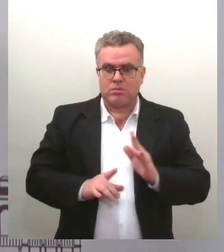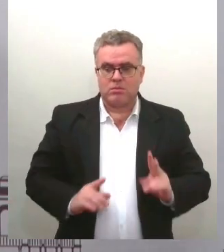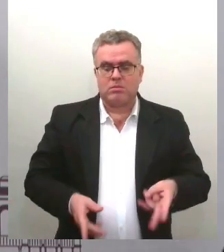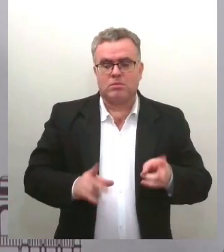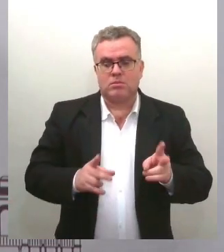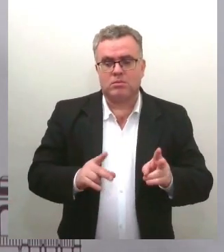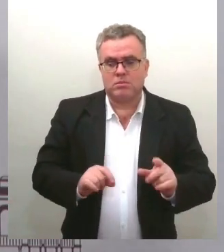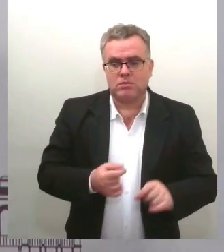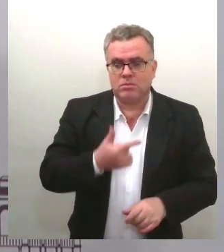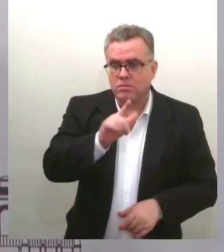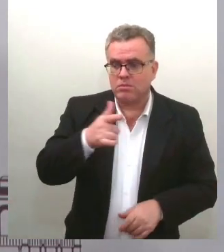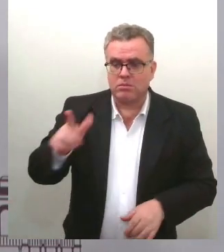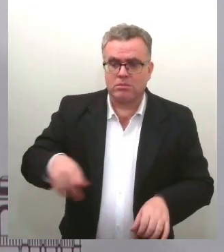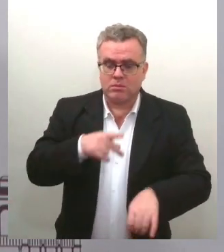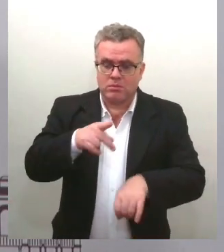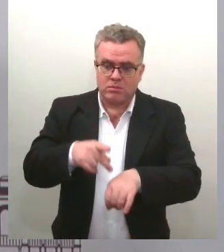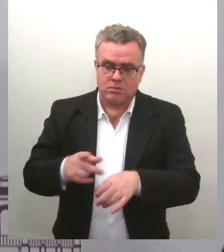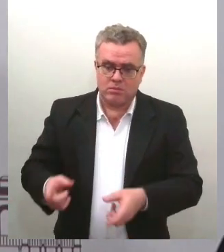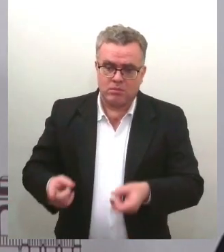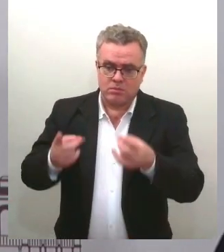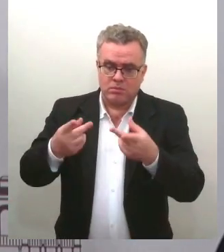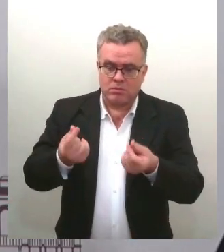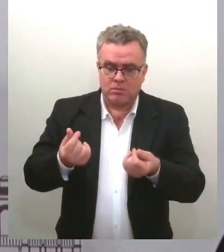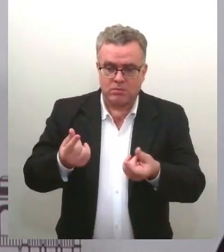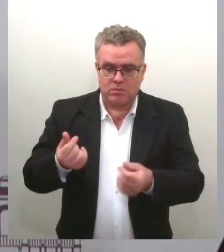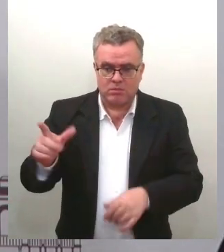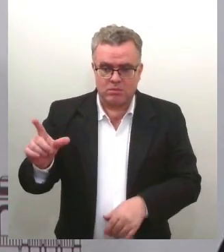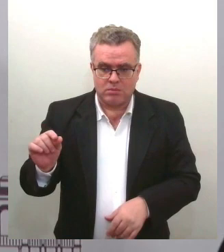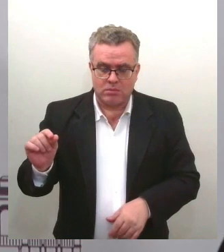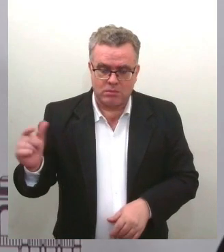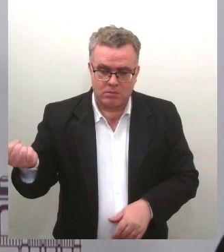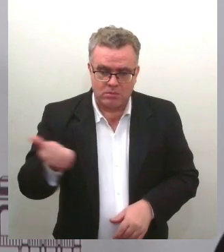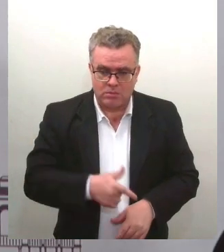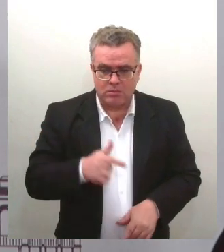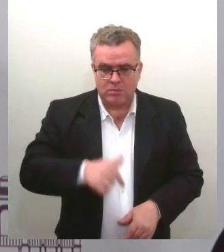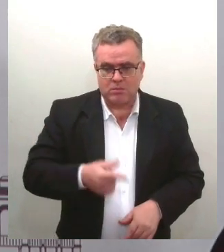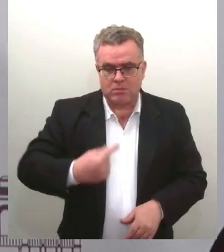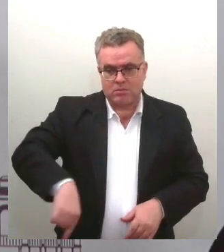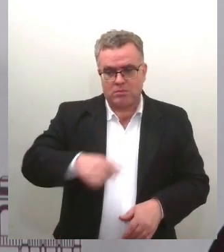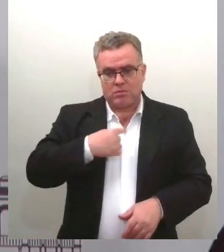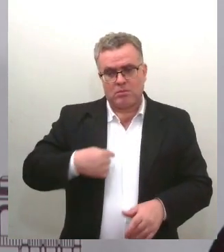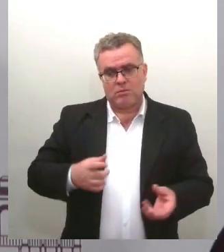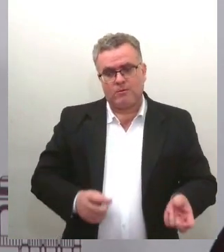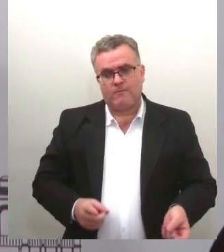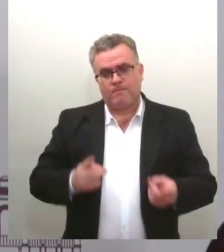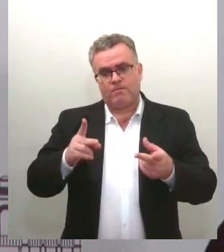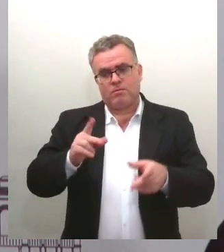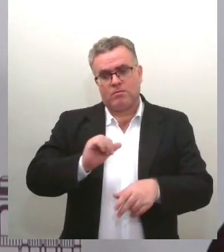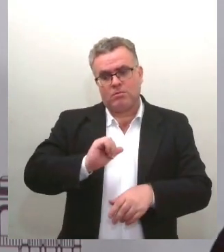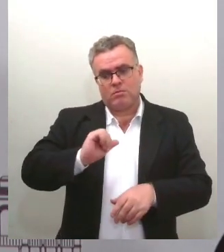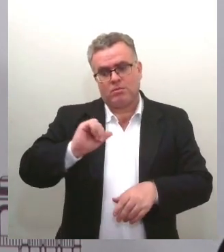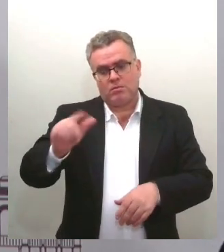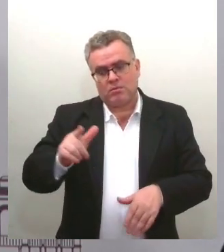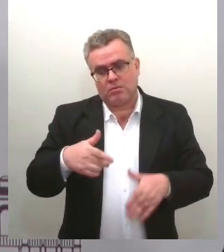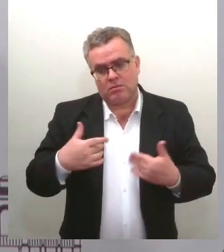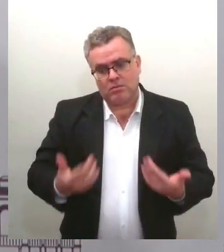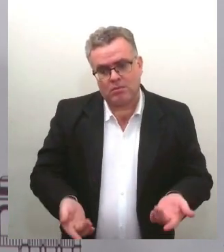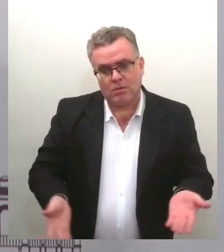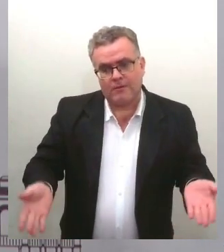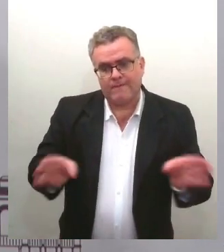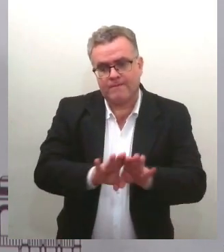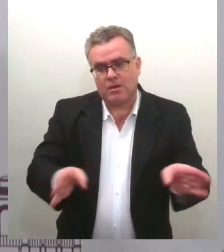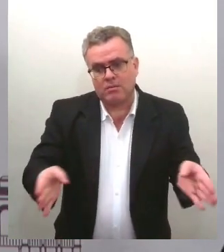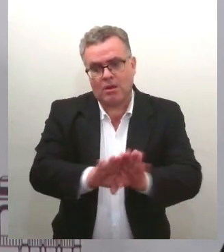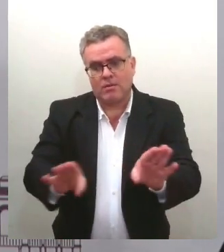muito menor do que o nosso, e a gente está levando a diversos produtores a fecharem literalmente as portas, a quebrarem,